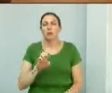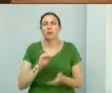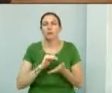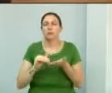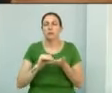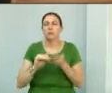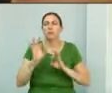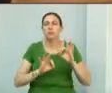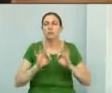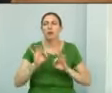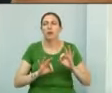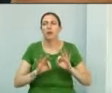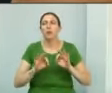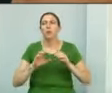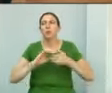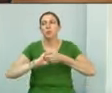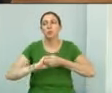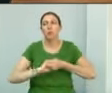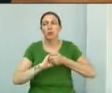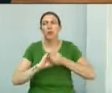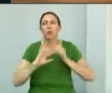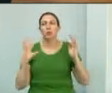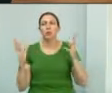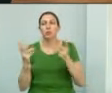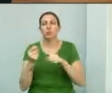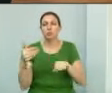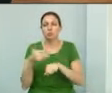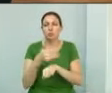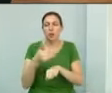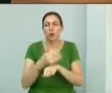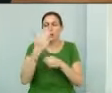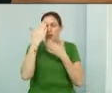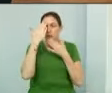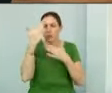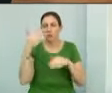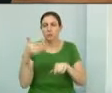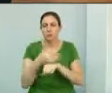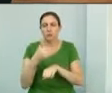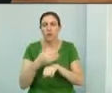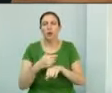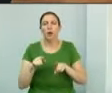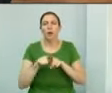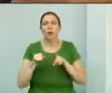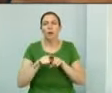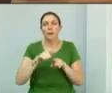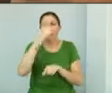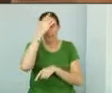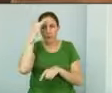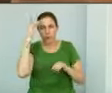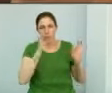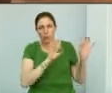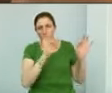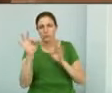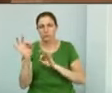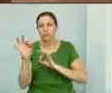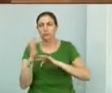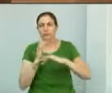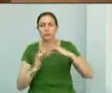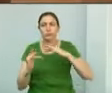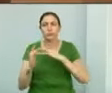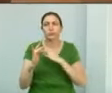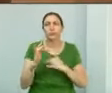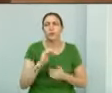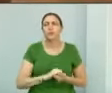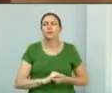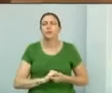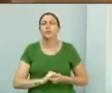demais aqui presentes, agradecer aí pela presença, e os que estão nos assistindo aí pelas redes sociais. Então, nós vamos estar